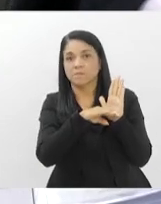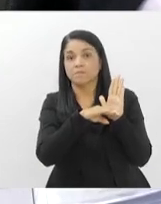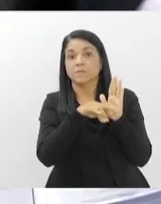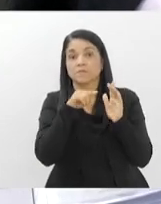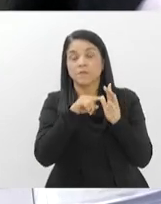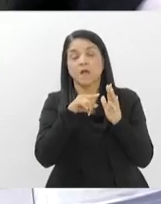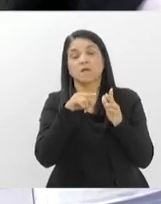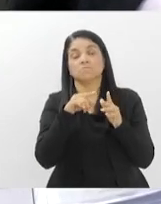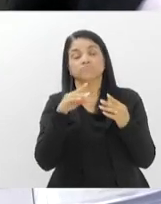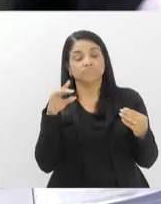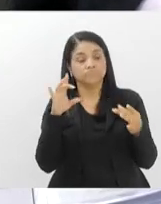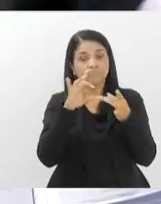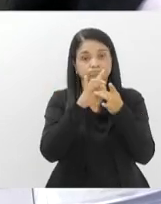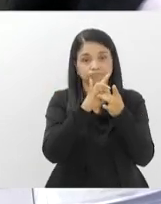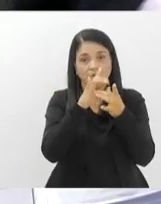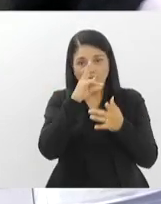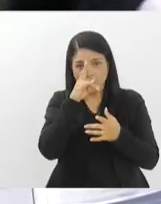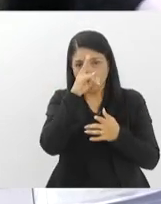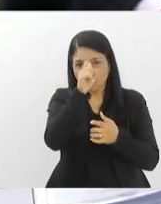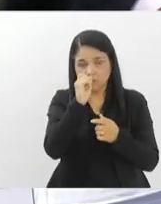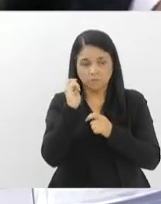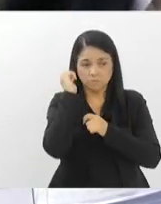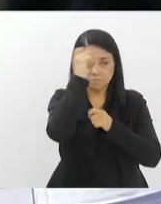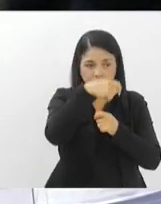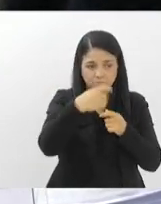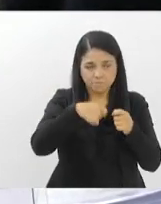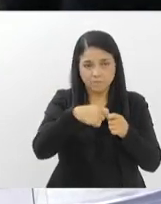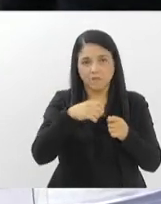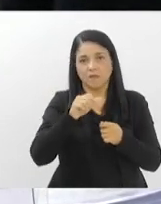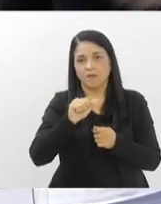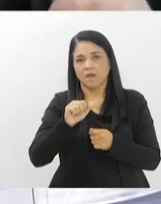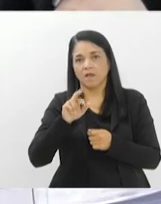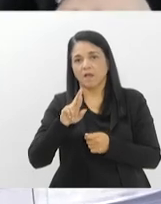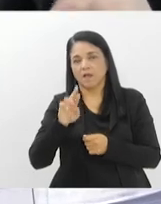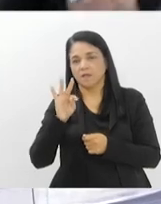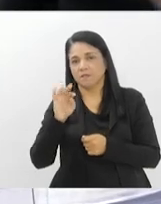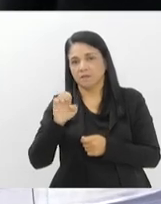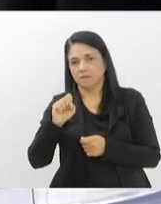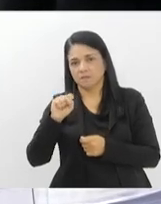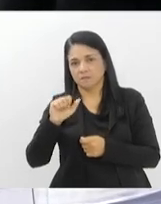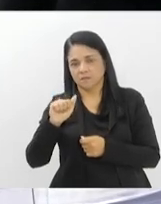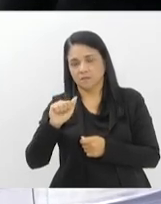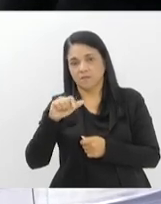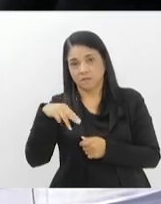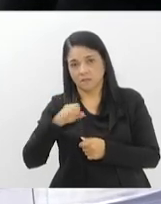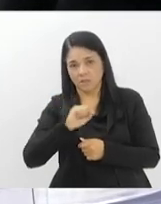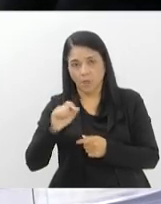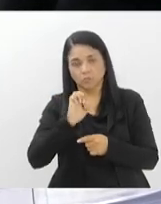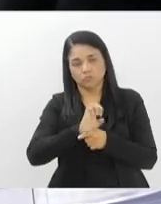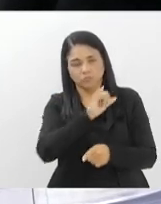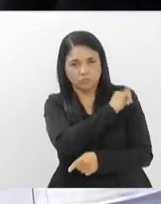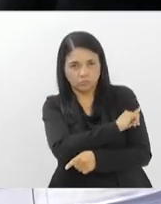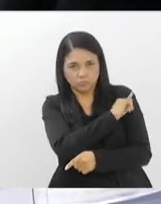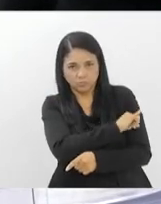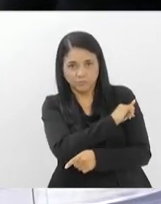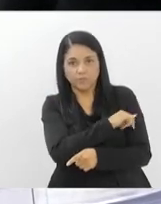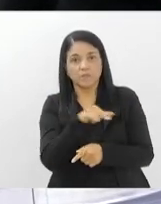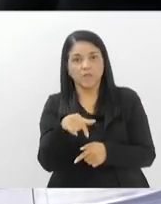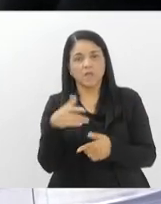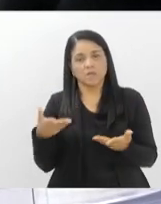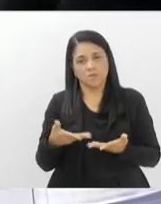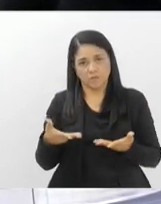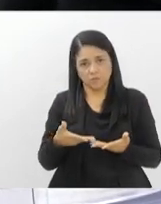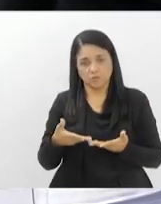para o fortalecimento da pesca artesanal do nosso estado do Rio de Janeiro. Nós temos aqui, né,